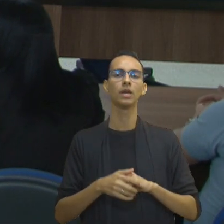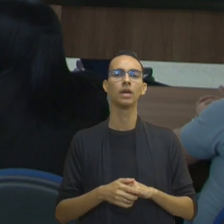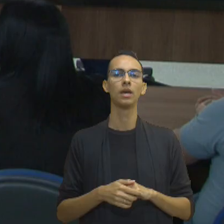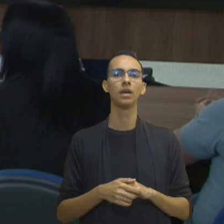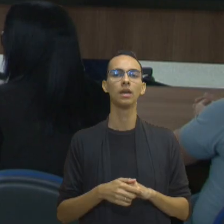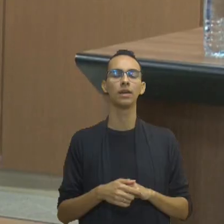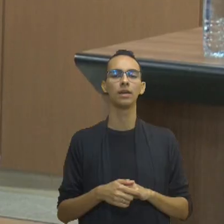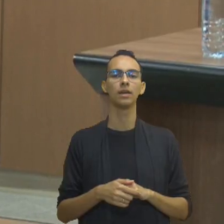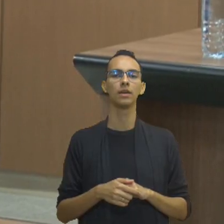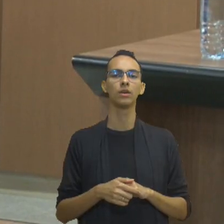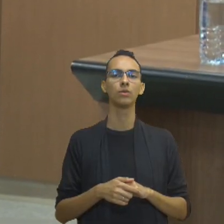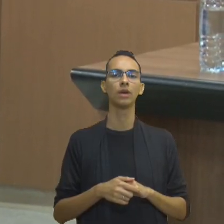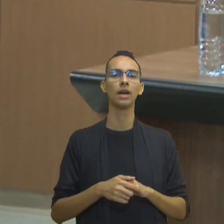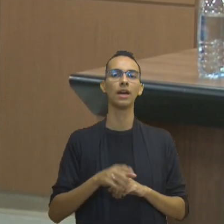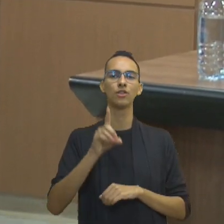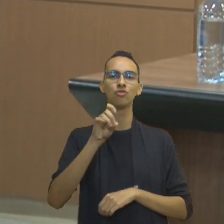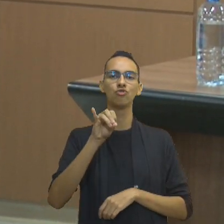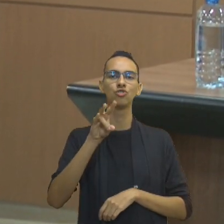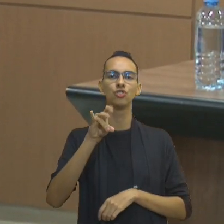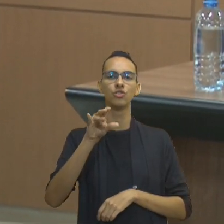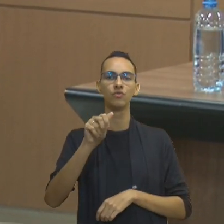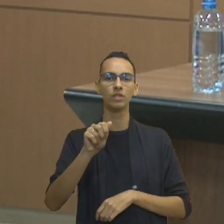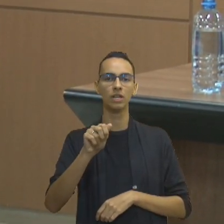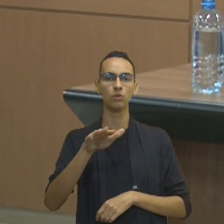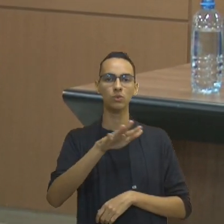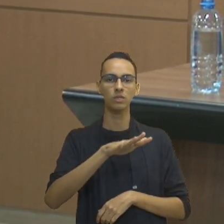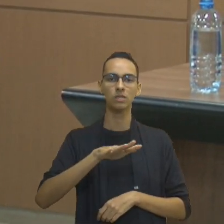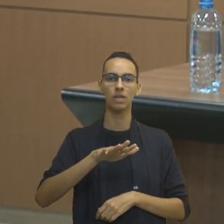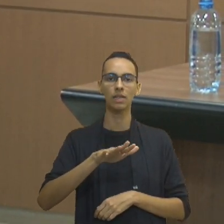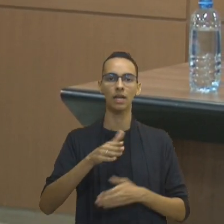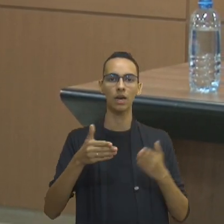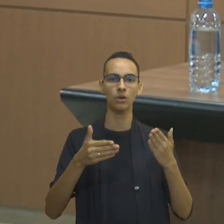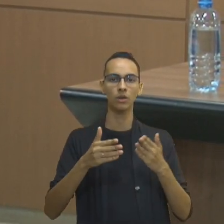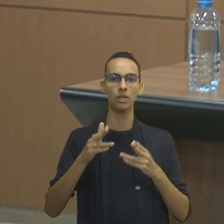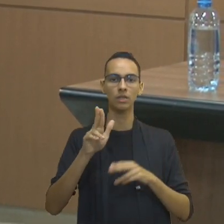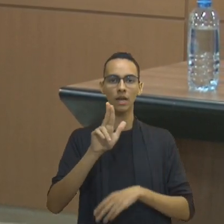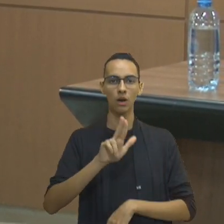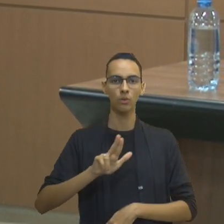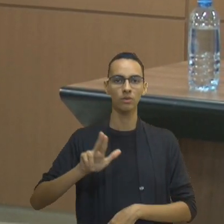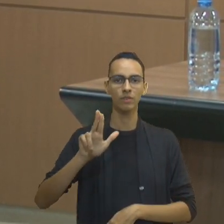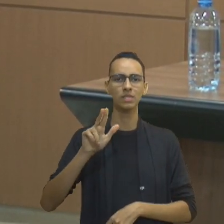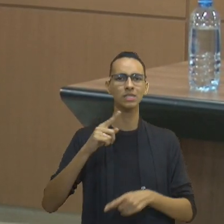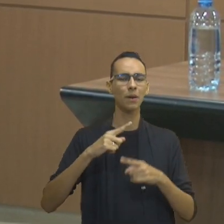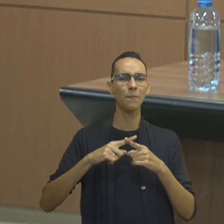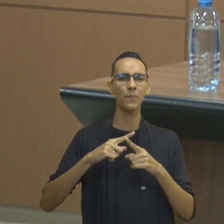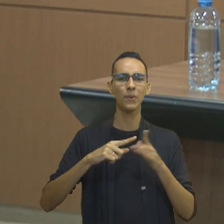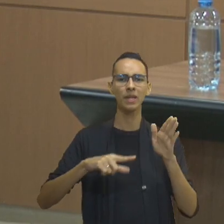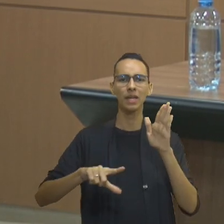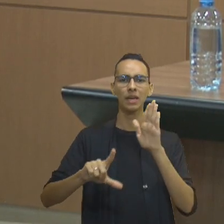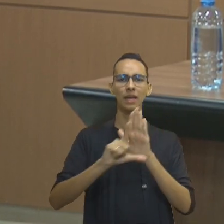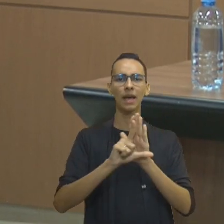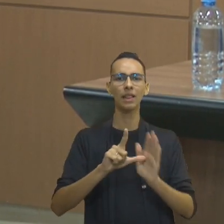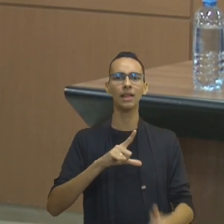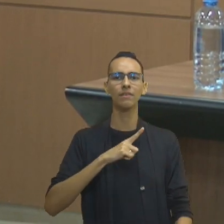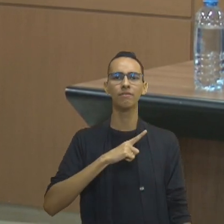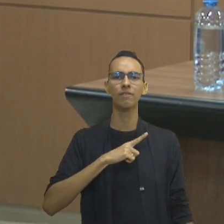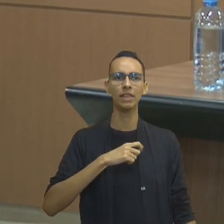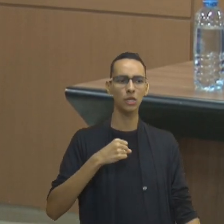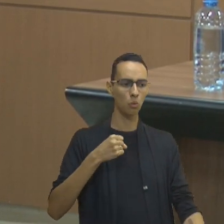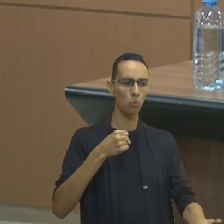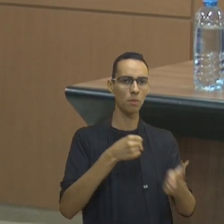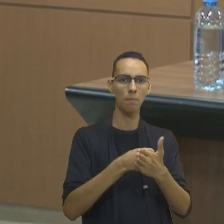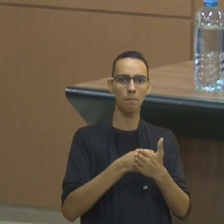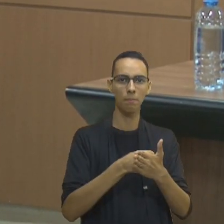No cenário atual da universidade, né? E por que essa lei orçamentária vai ter um impacto assim tão